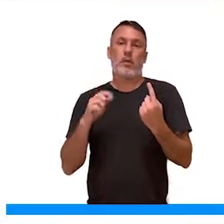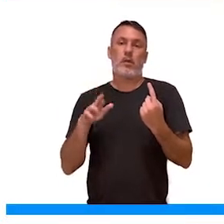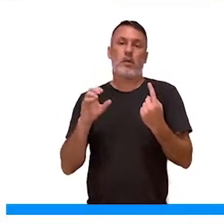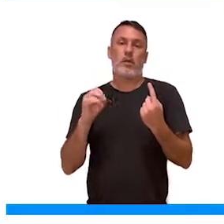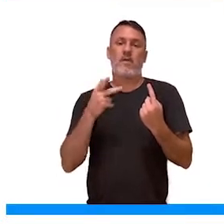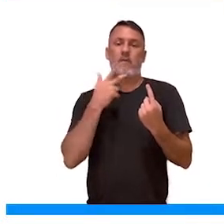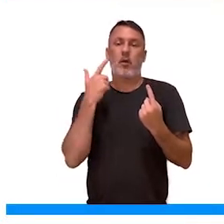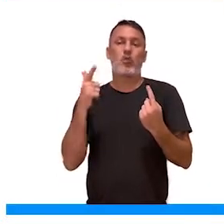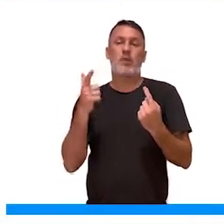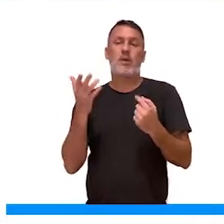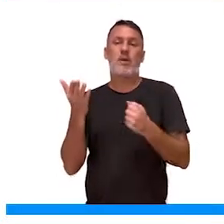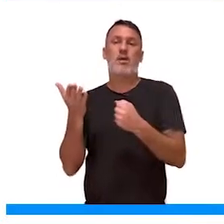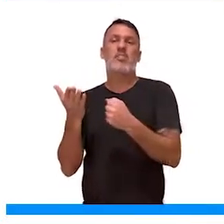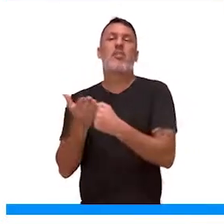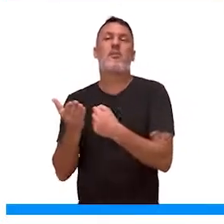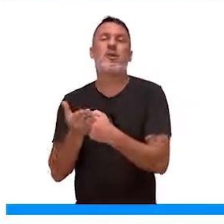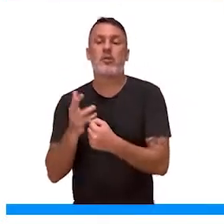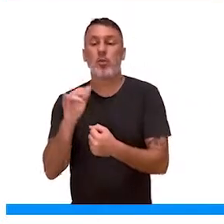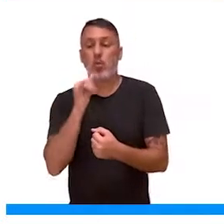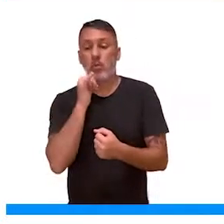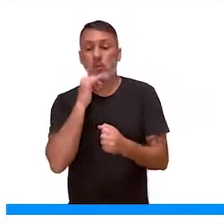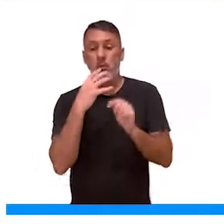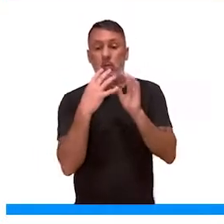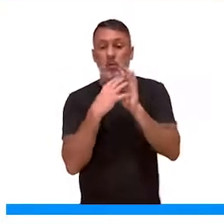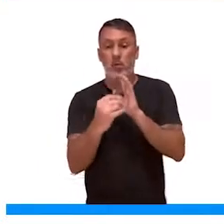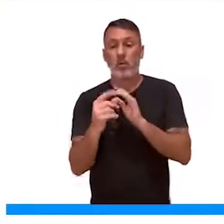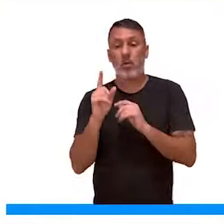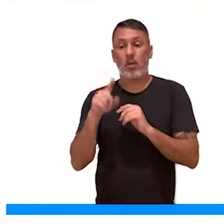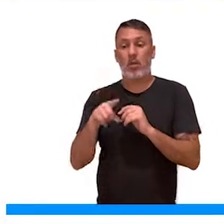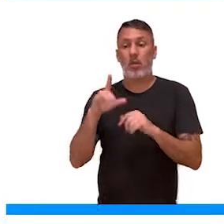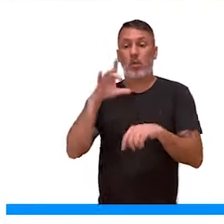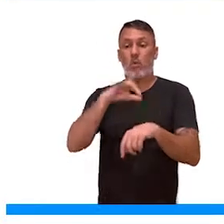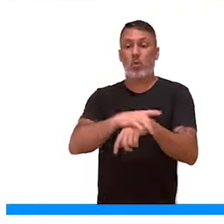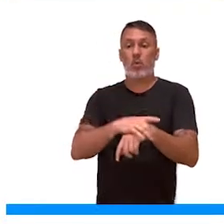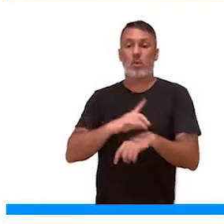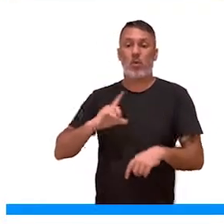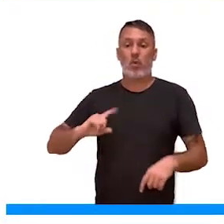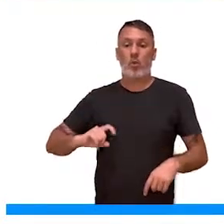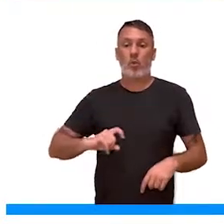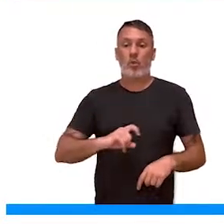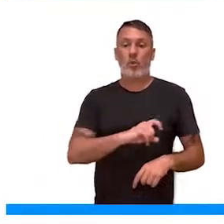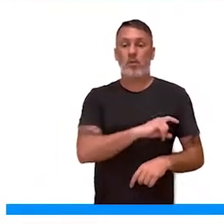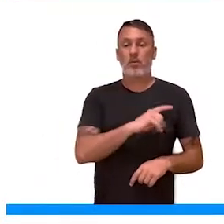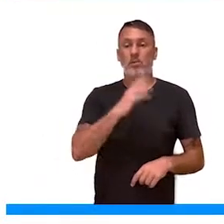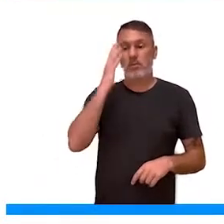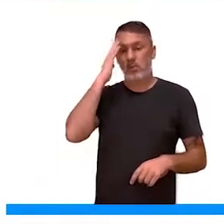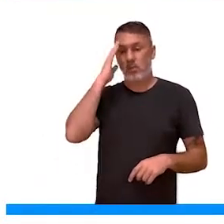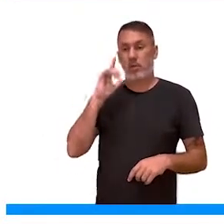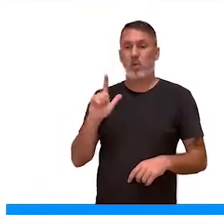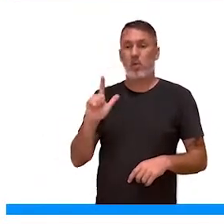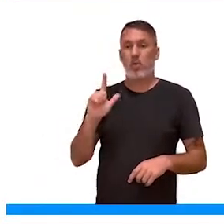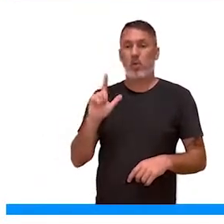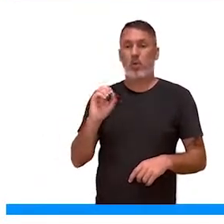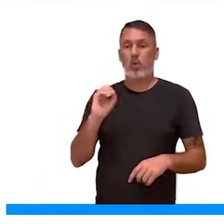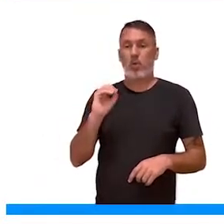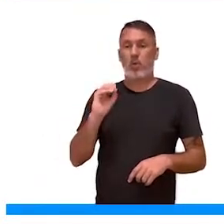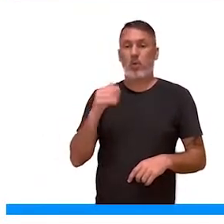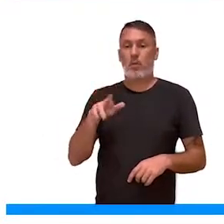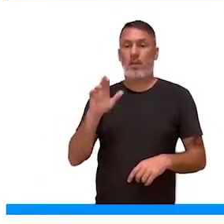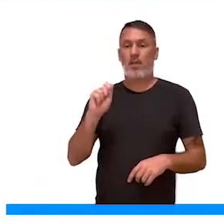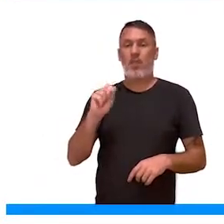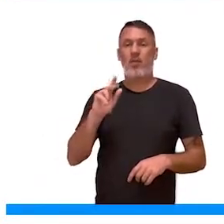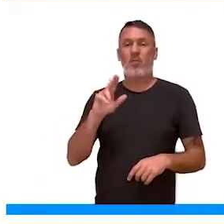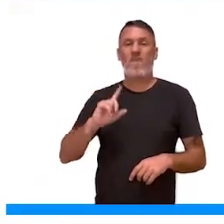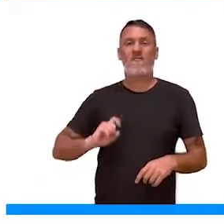não têm hospedeiro intermediário, como no caso da esquistossomose. Um exemplo que a gente tem é o Ascaris